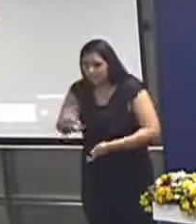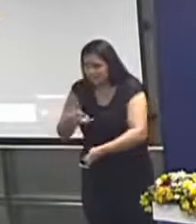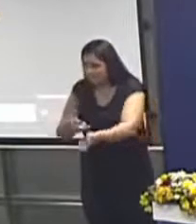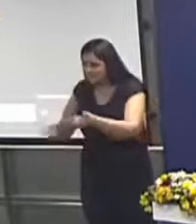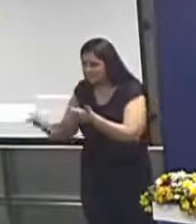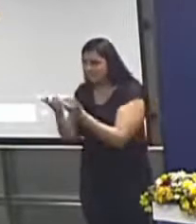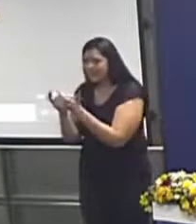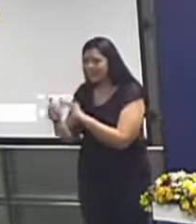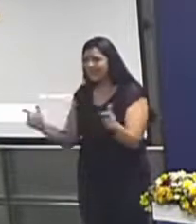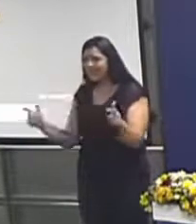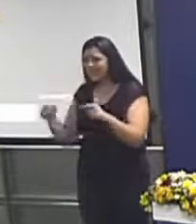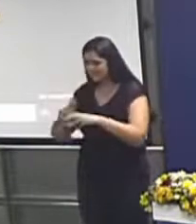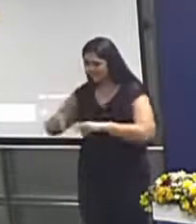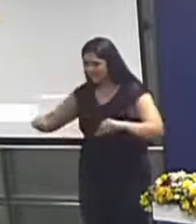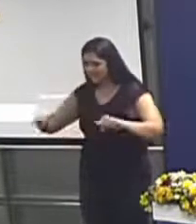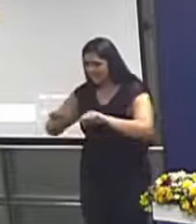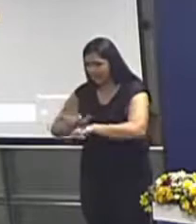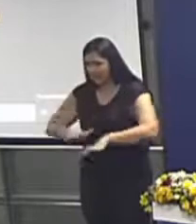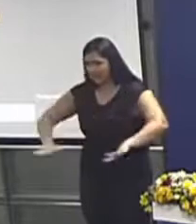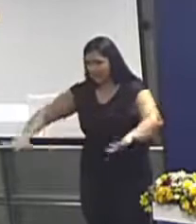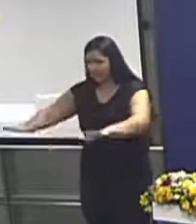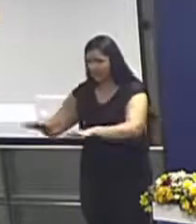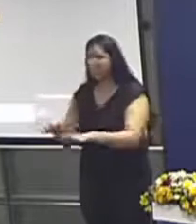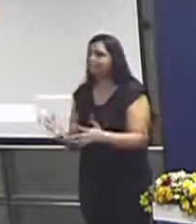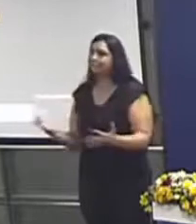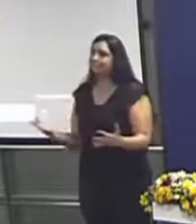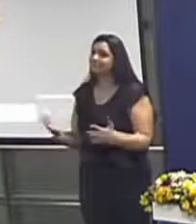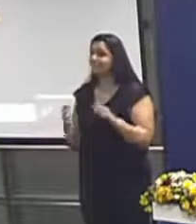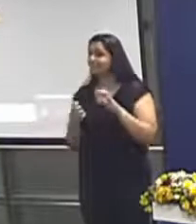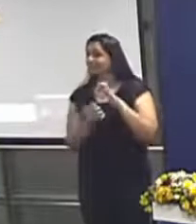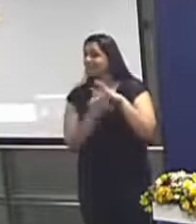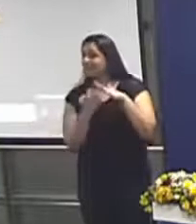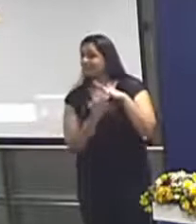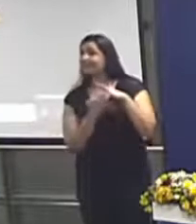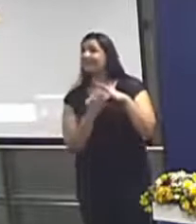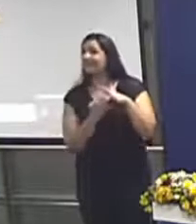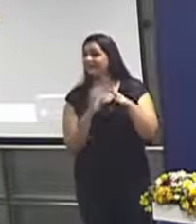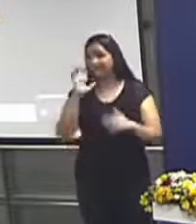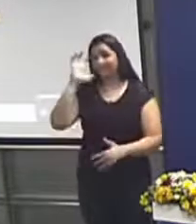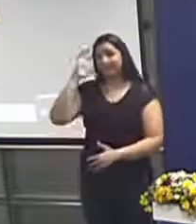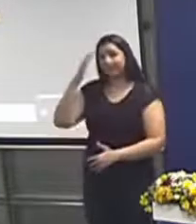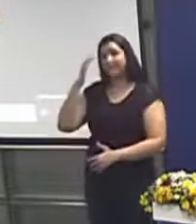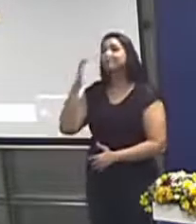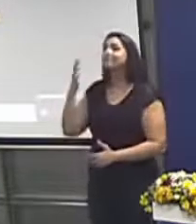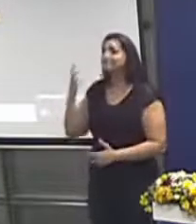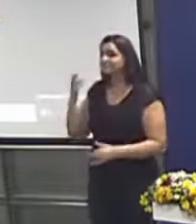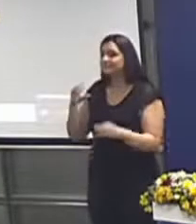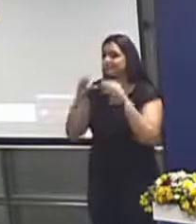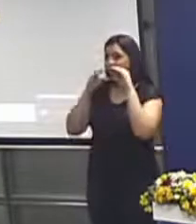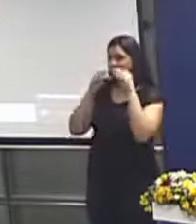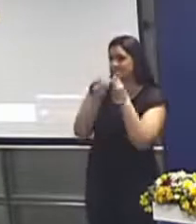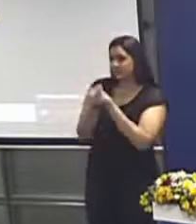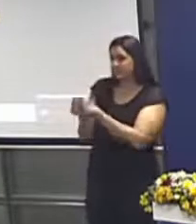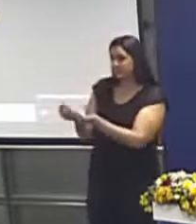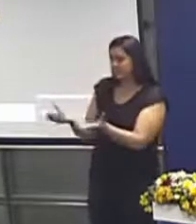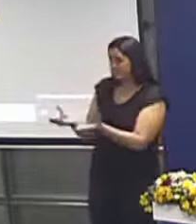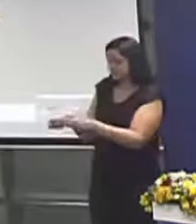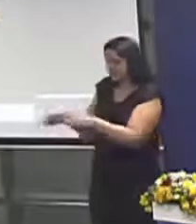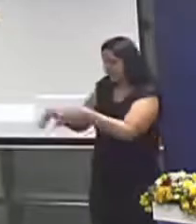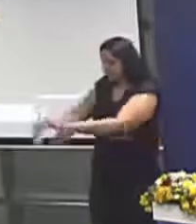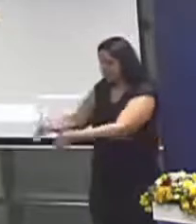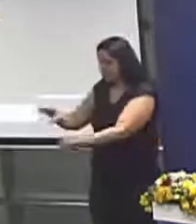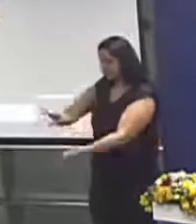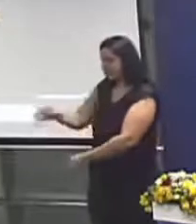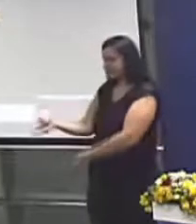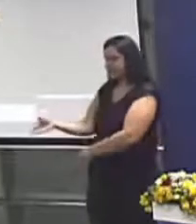O cenário é de terra arrasada. O empresário tem a solução. Fritaria um hambúrguer em cima do caixão.